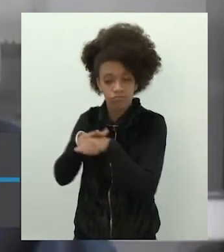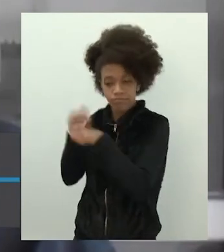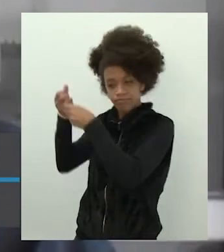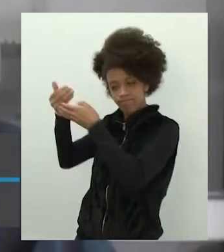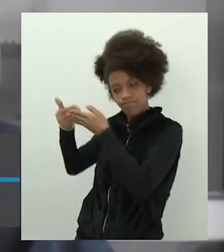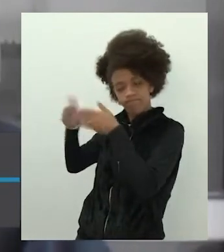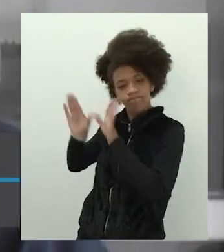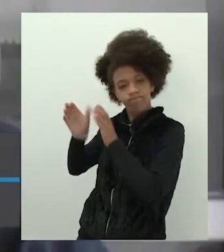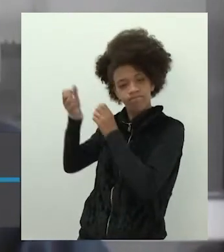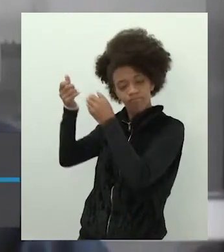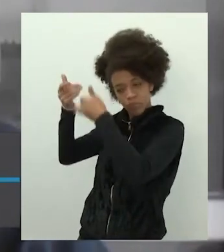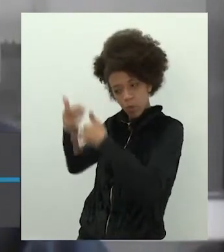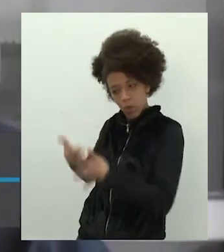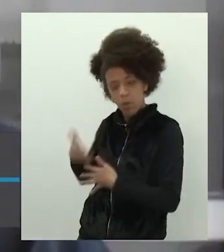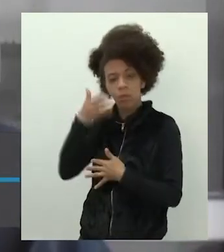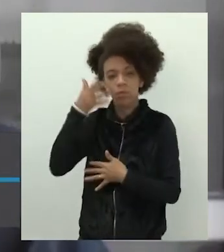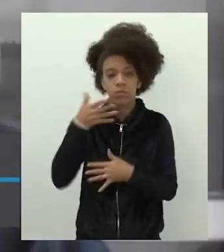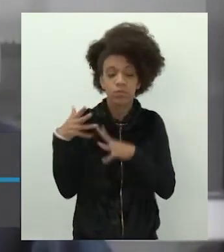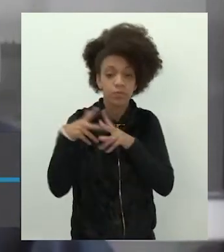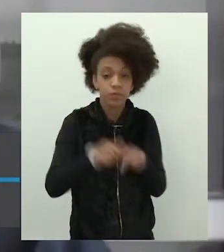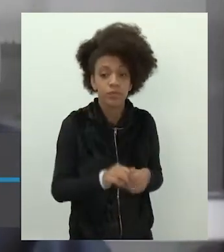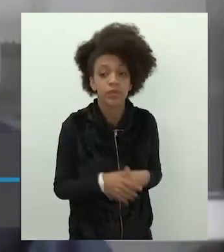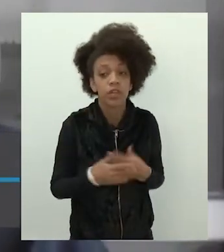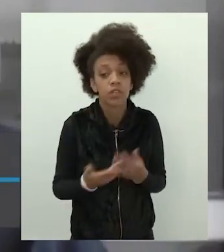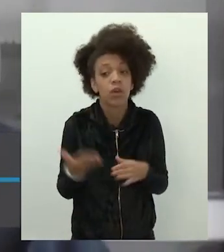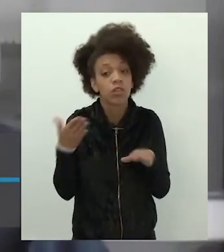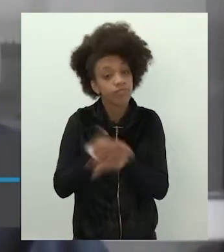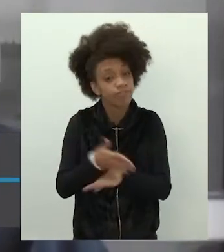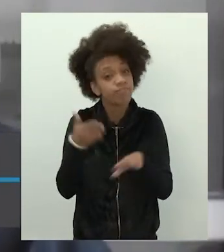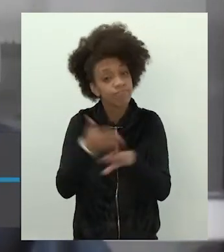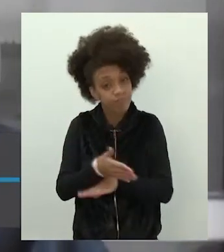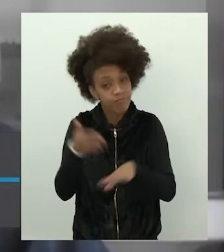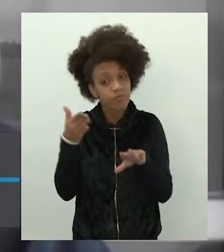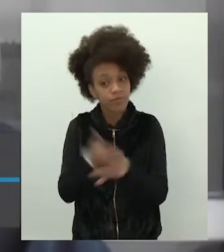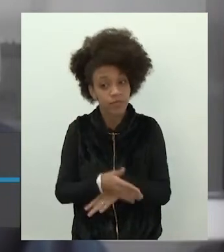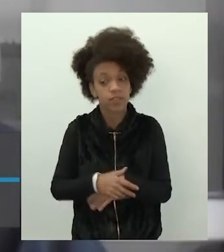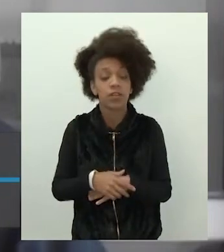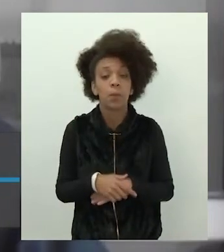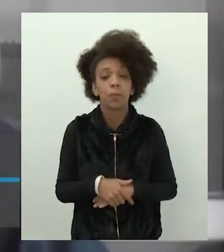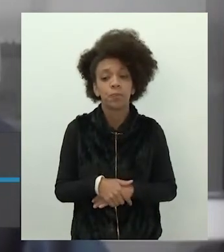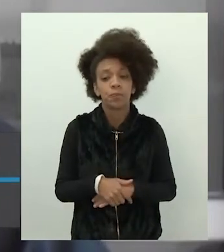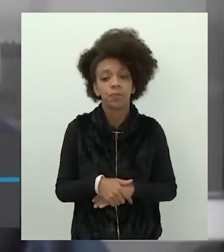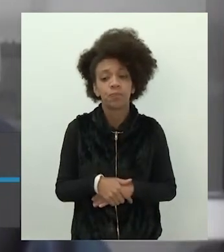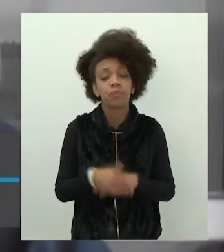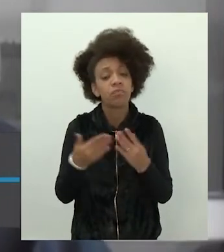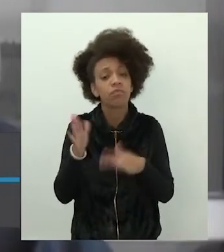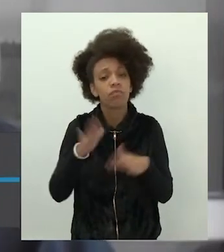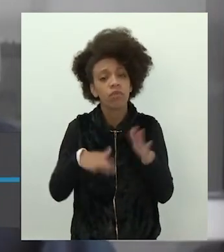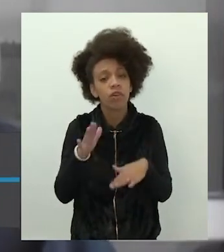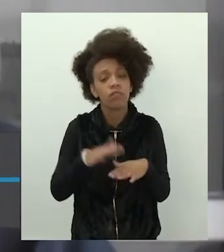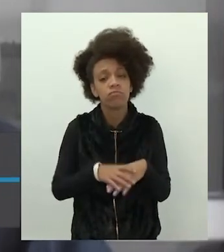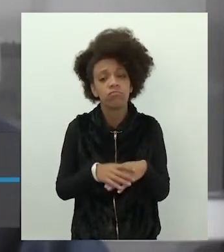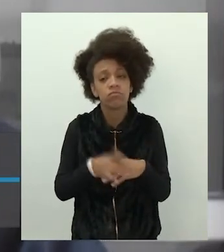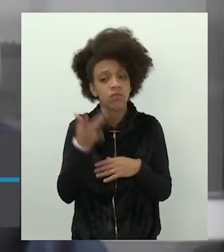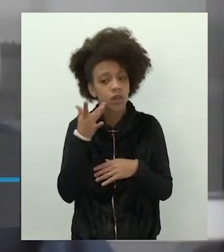durante todo o período da transmissão, então as pessoas vão entrando ao longo da apresentação. E muitas vezes elas não sabem muito bem esse tema